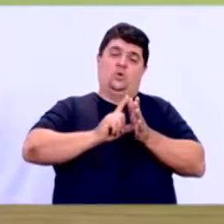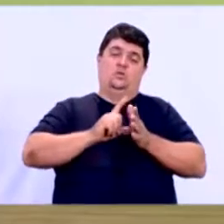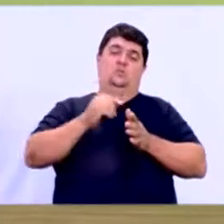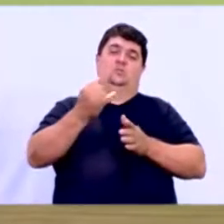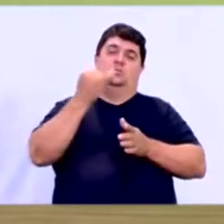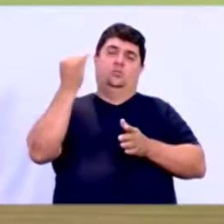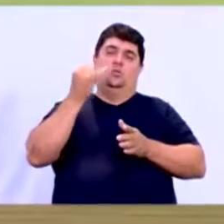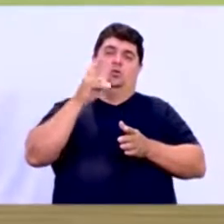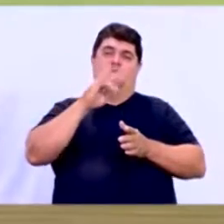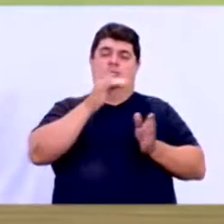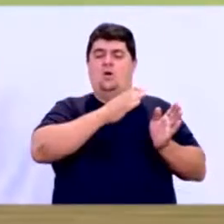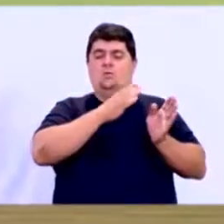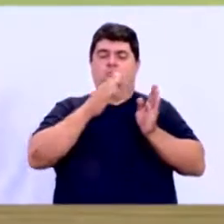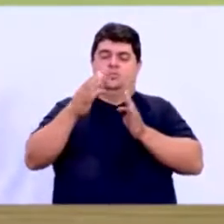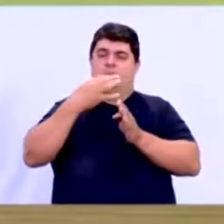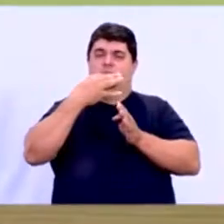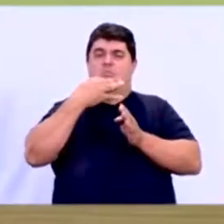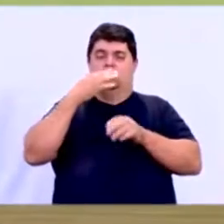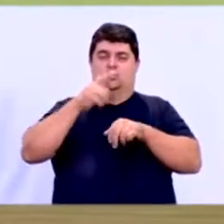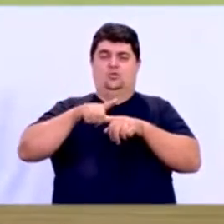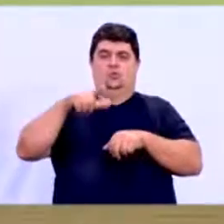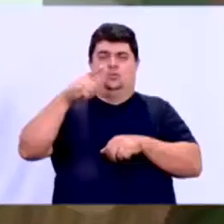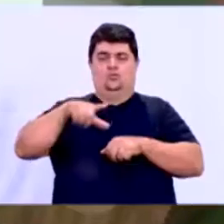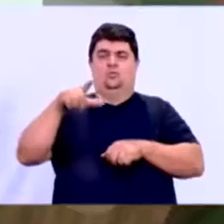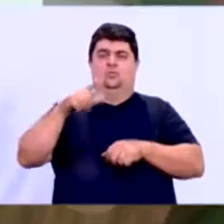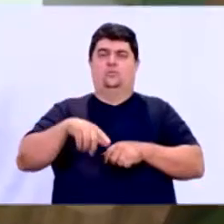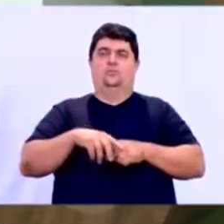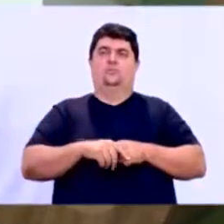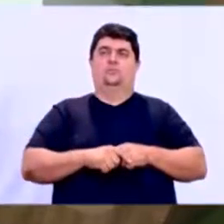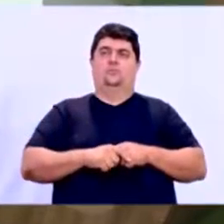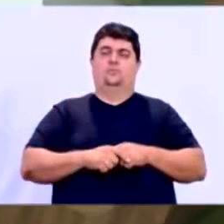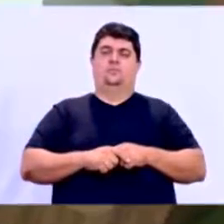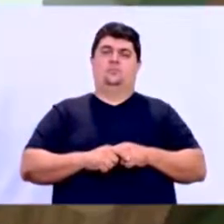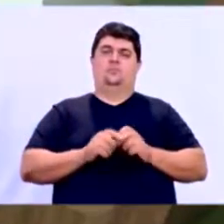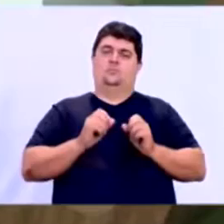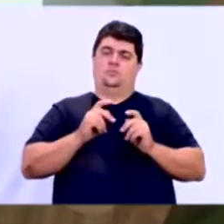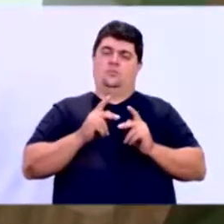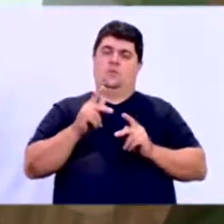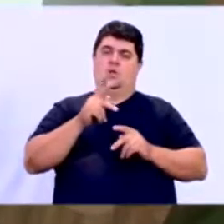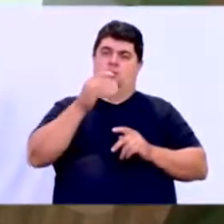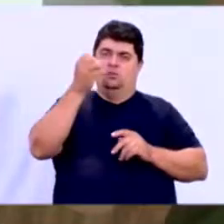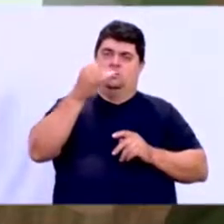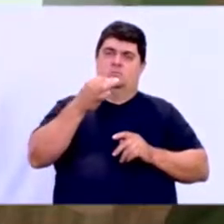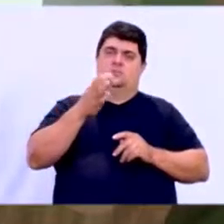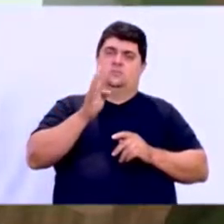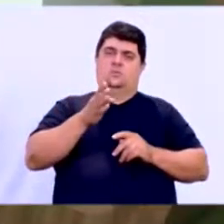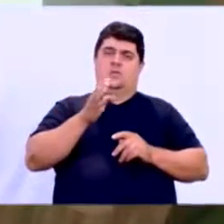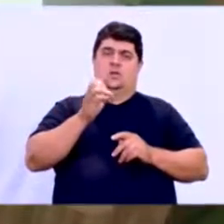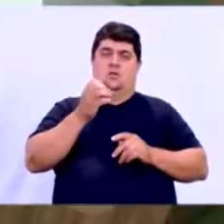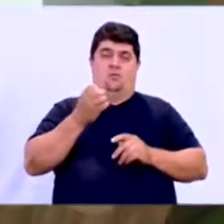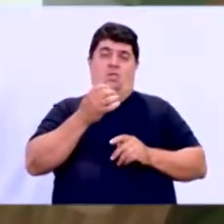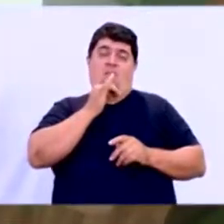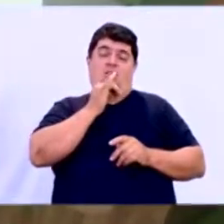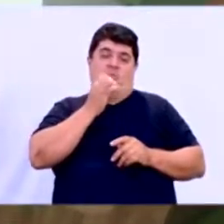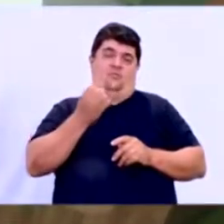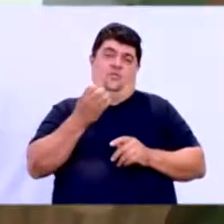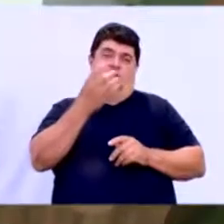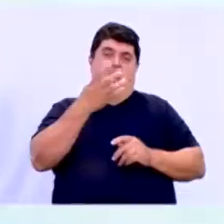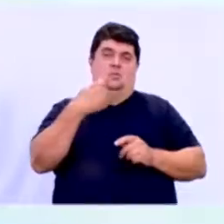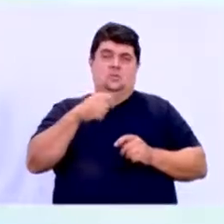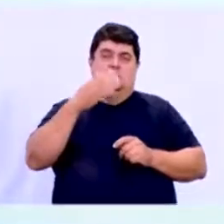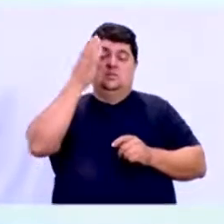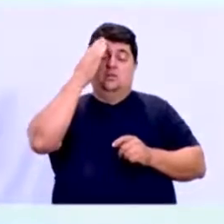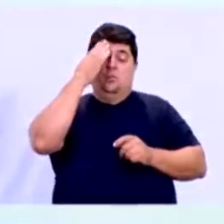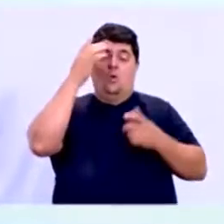ver mais algumas etapas desse planejamento, não é mesmo, professora? É isso mesmo. Ok, então, como o professor Gilberto disse, quando você viaja, você desenvolve um roteiro,